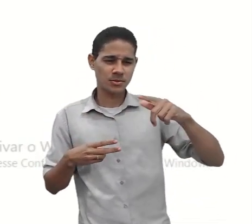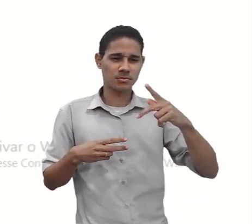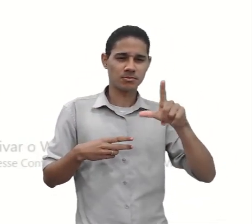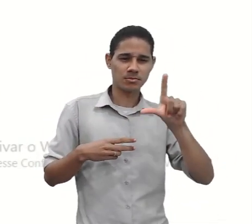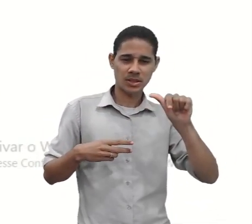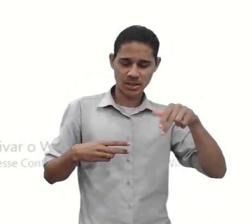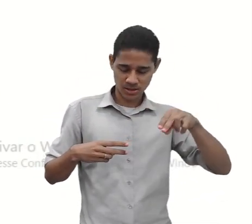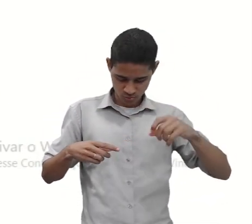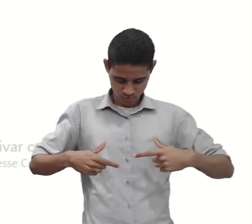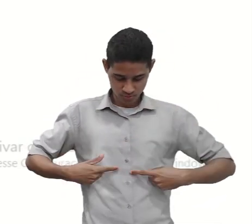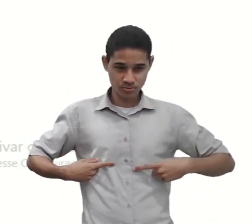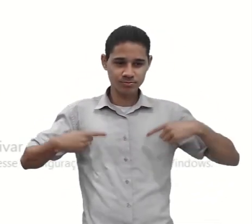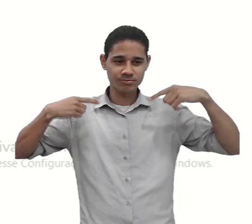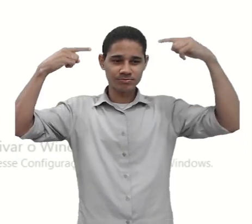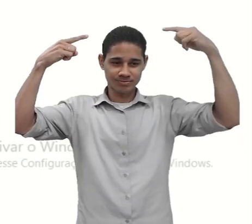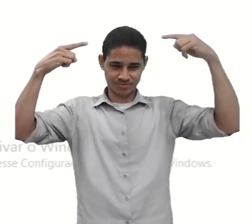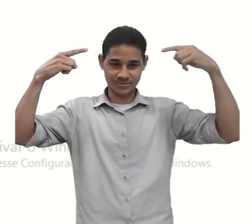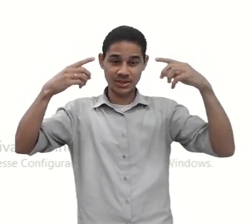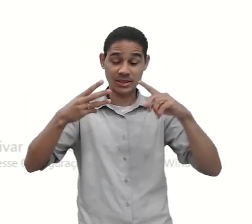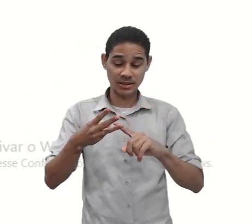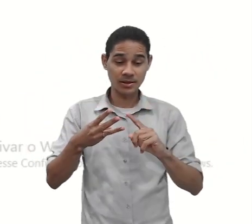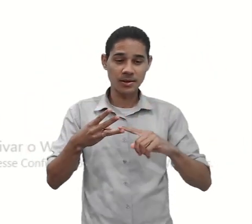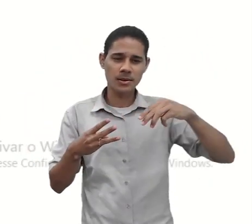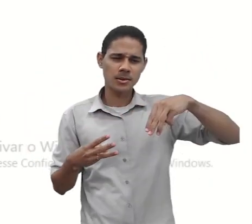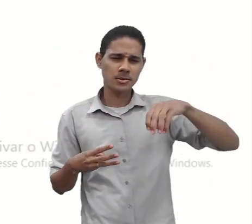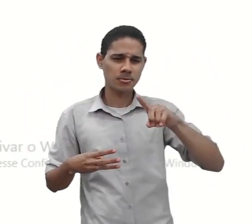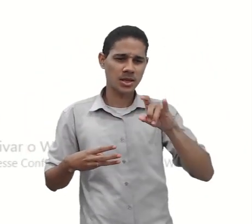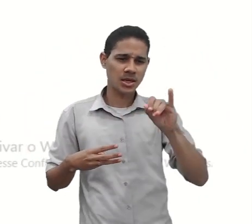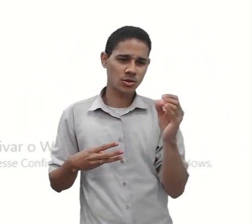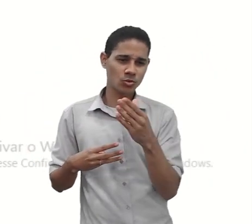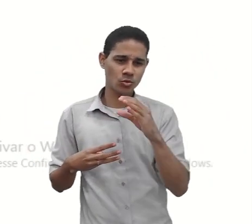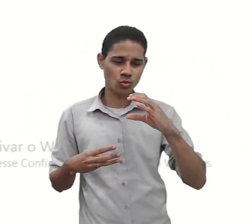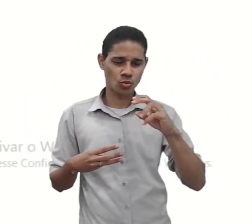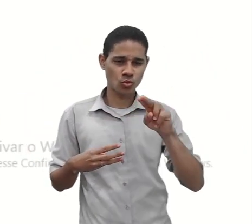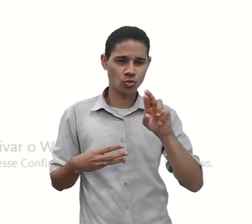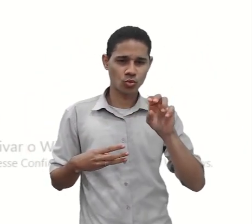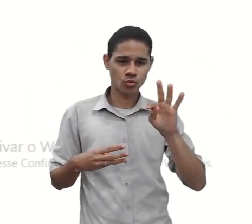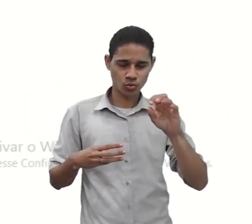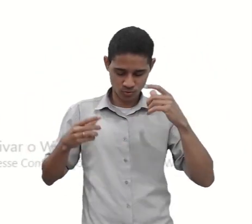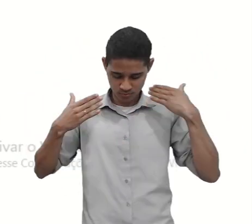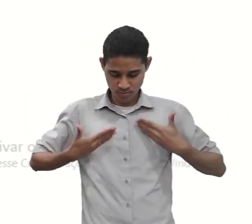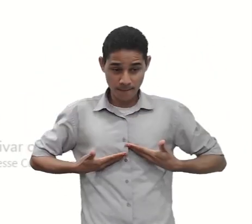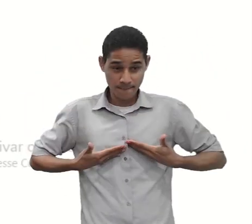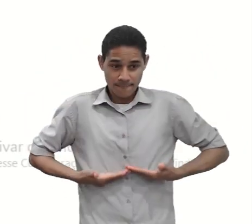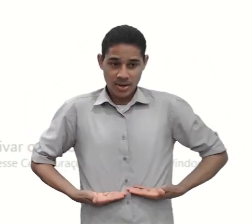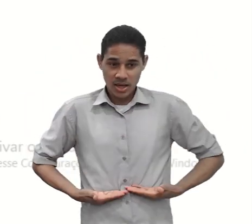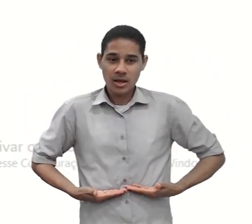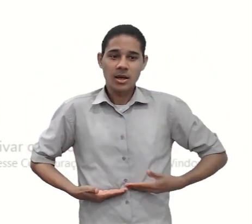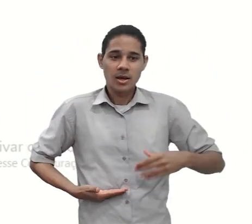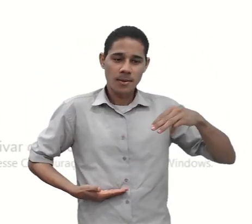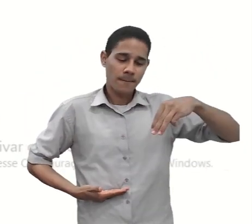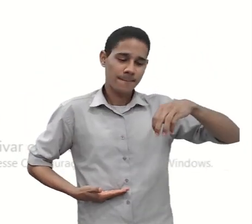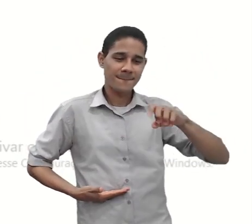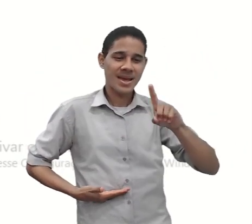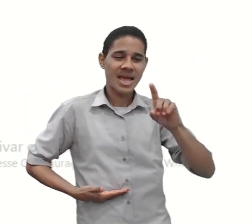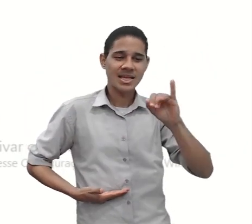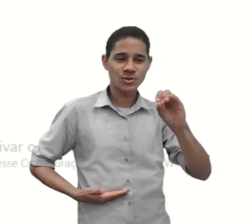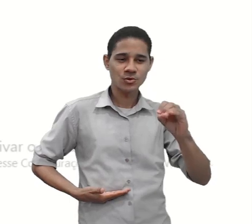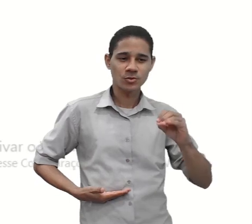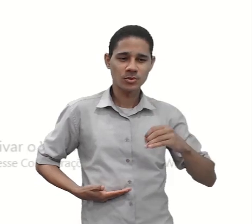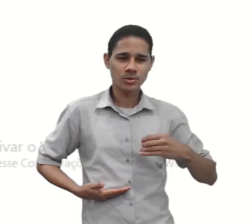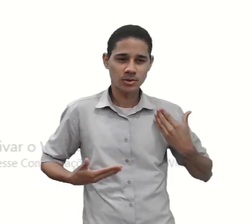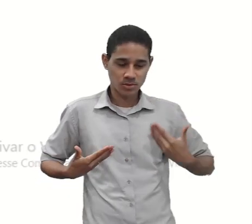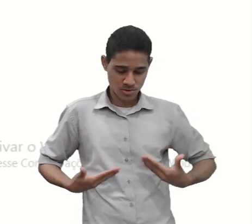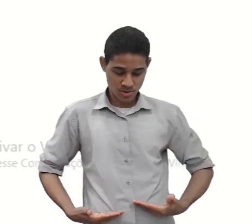cima. Tem o plano médio curto, que já pega um pouco abaixo do tórax. Tem o plano médio, que pega toda a